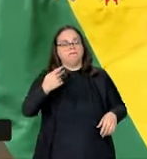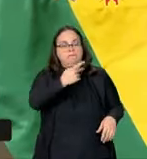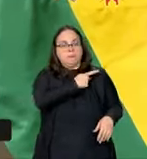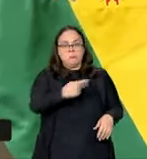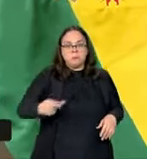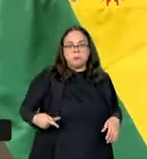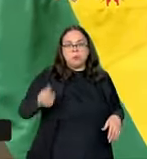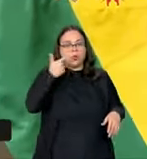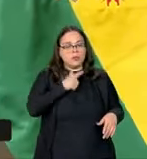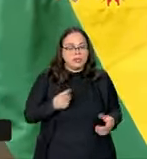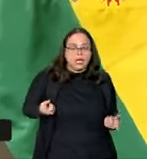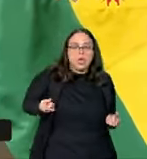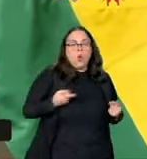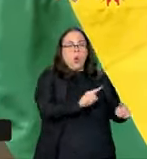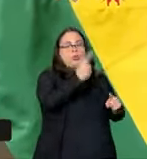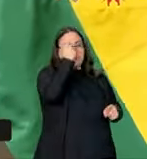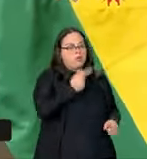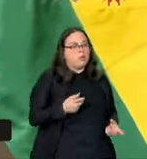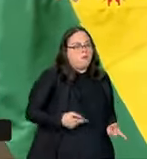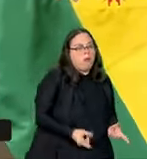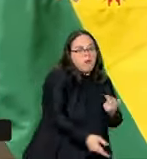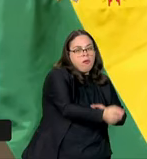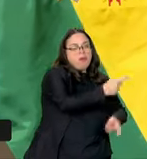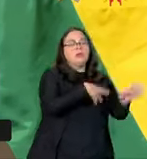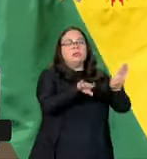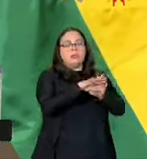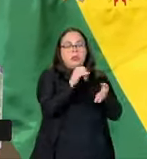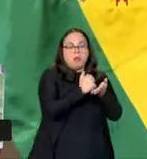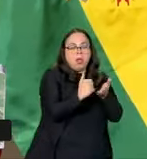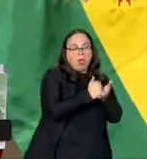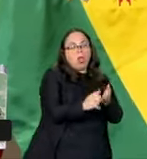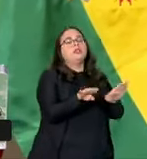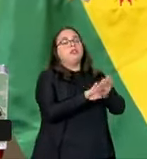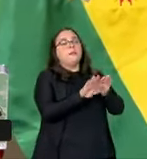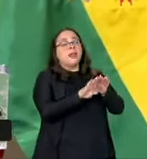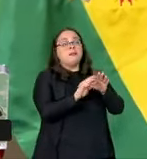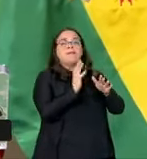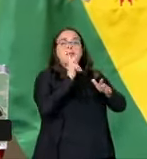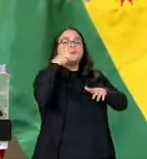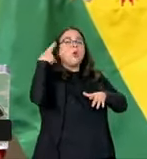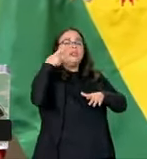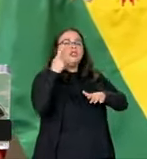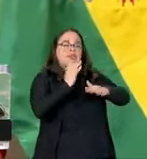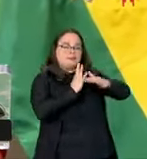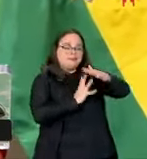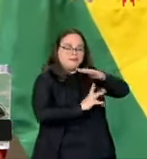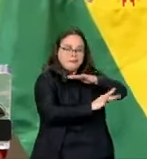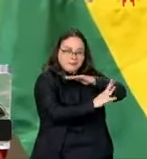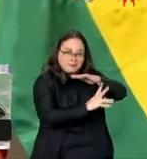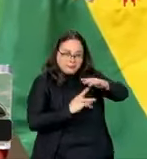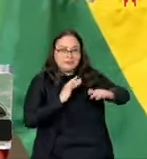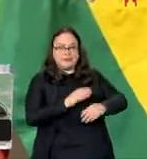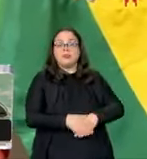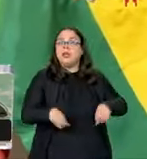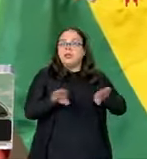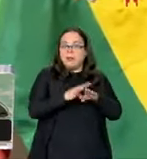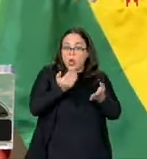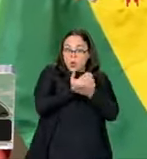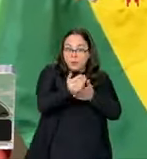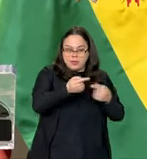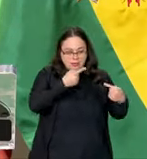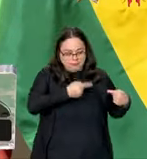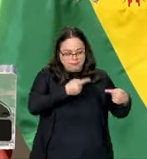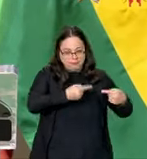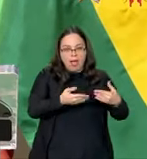e de drogas e melhorar a gestão migratória. Também iniciamos negociação para viabilizar o